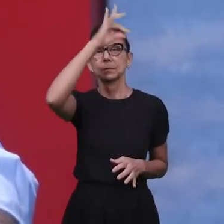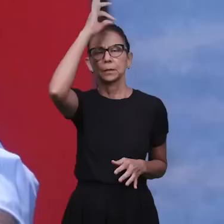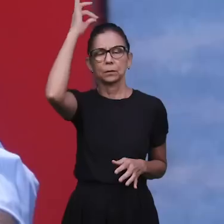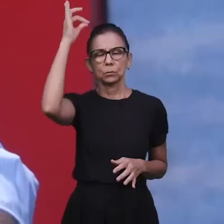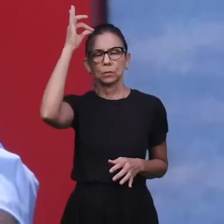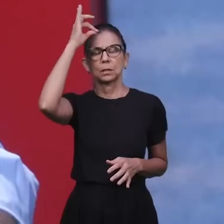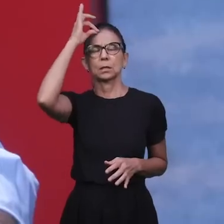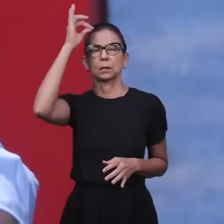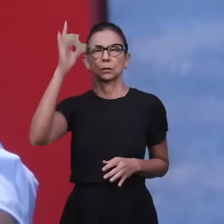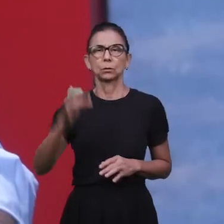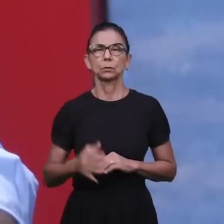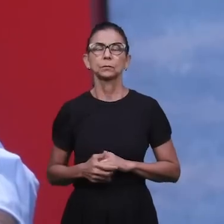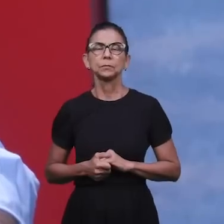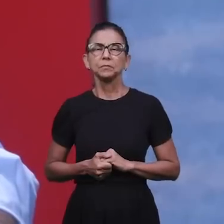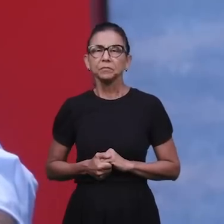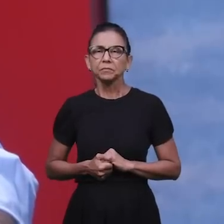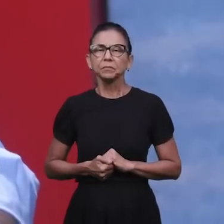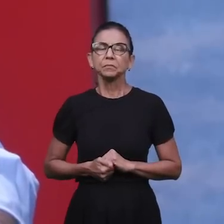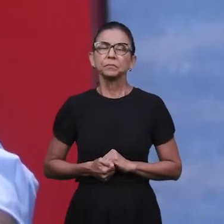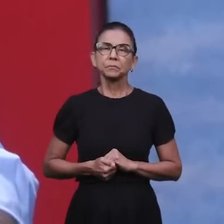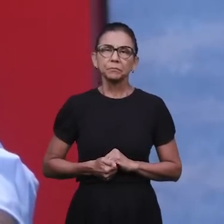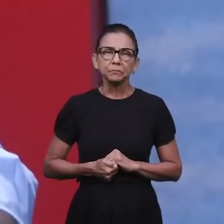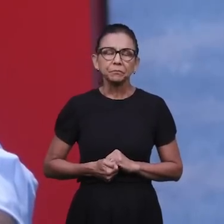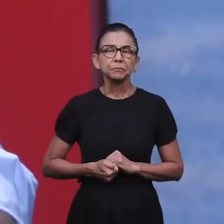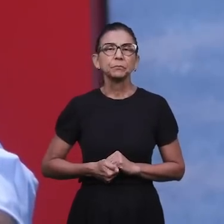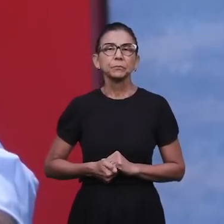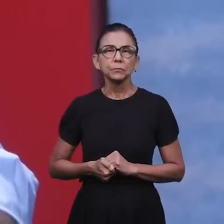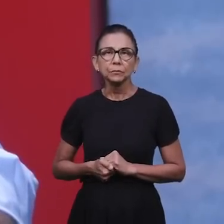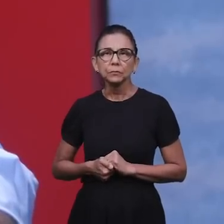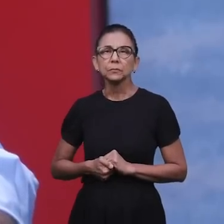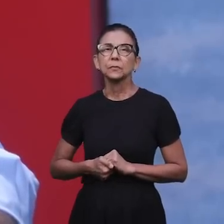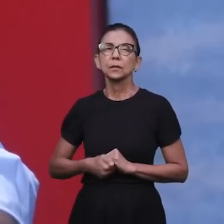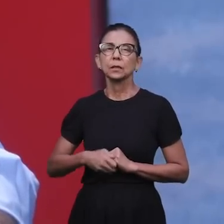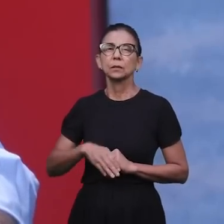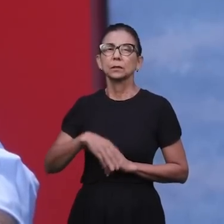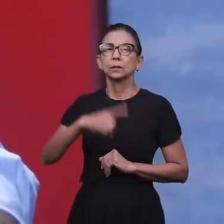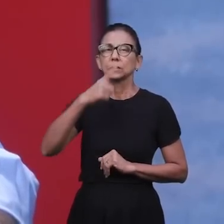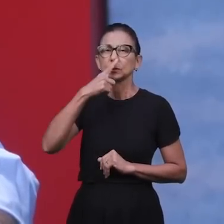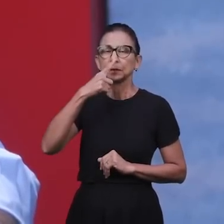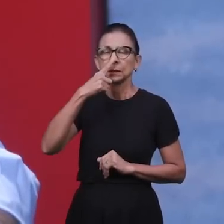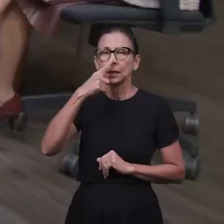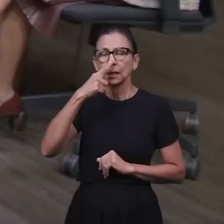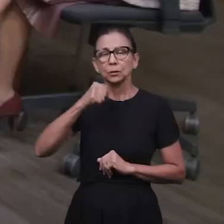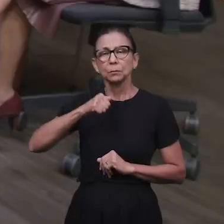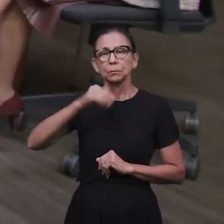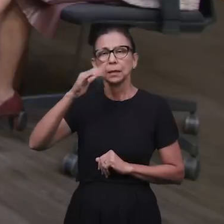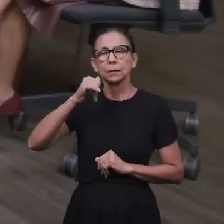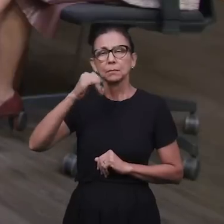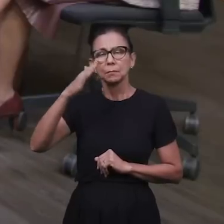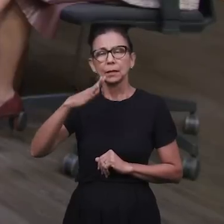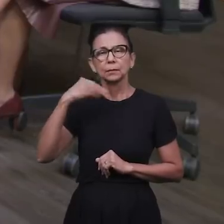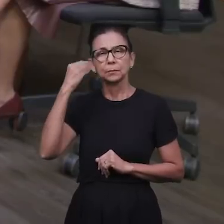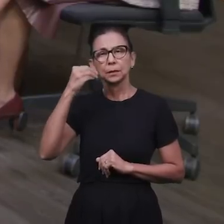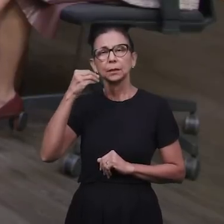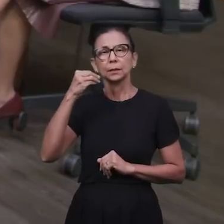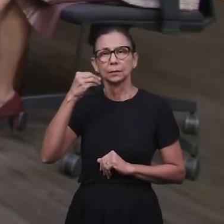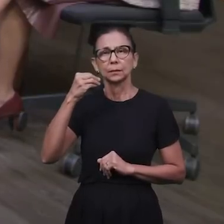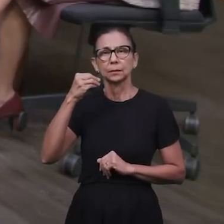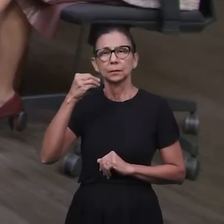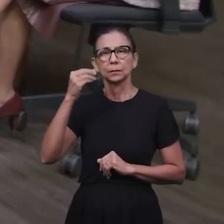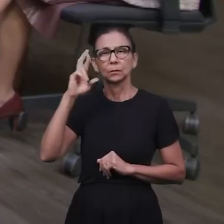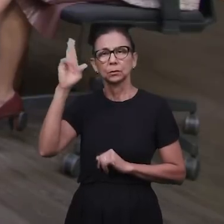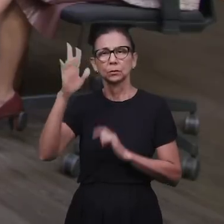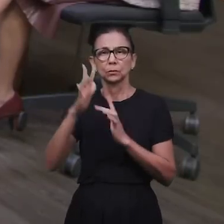essa experiência, mais você vai conhecer o que o Senhor tem para você. O salmista Davi usa uma expressão que é